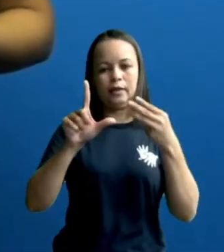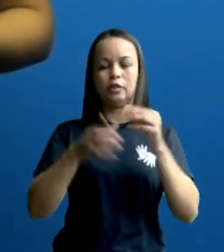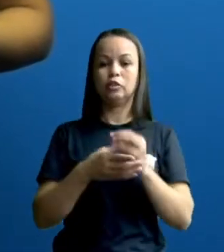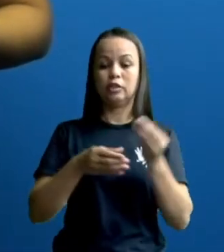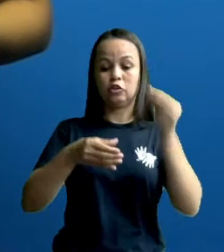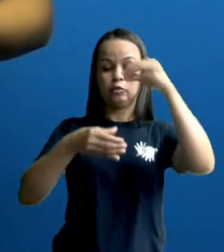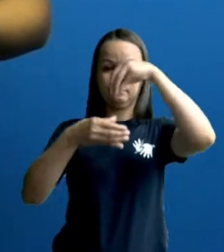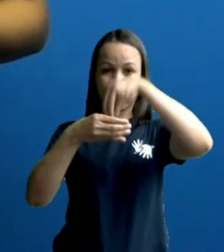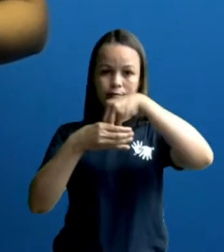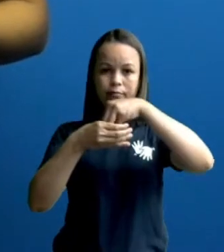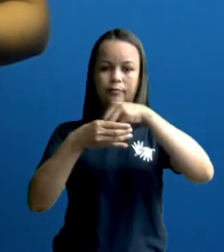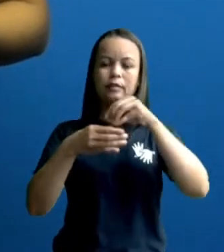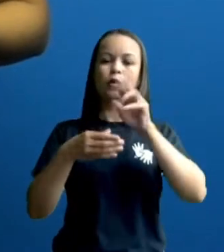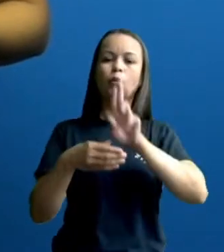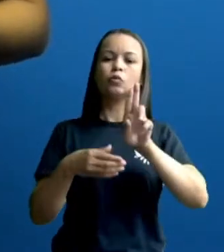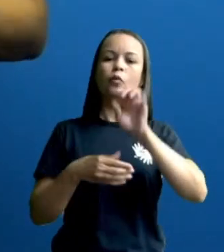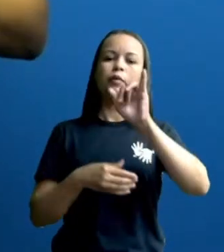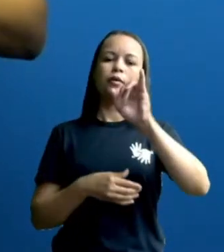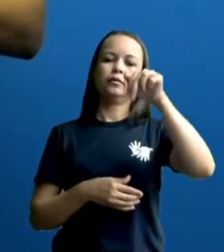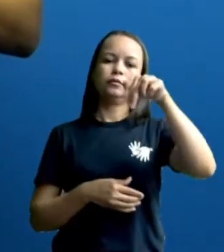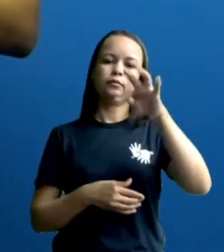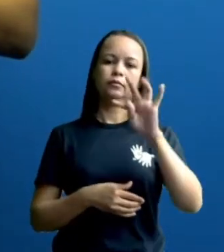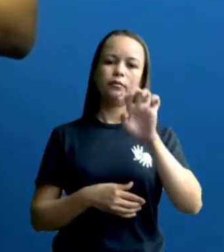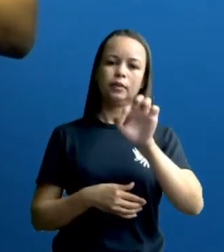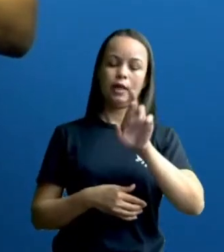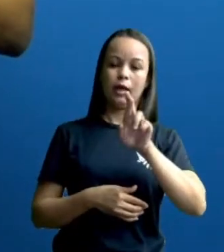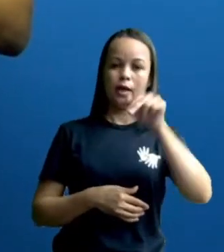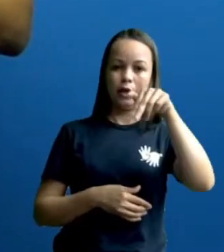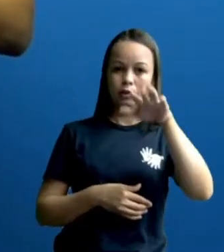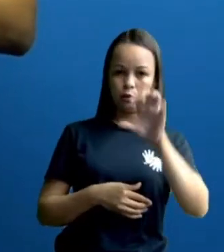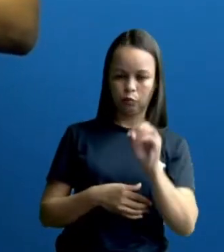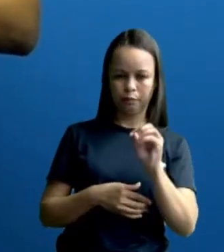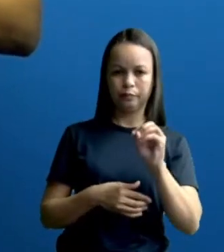interno. E também existe um ângulo